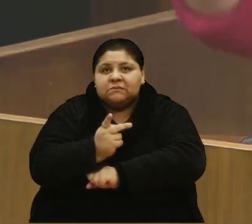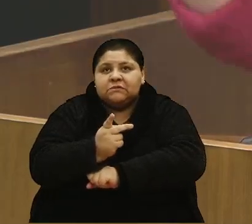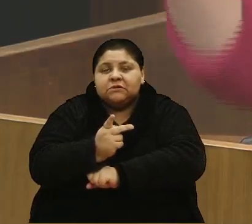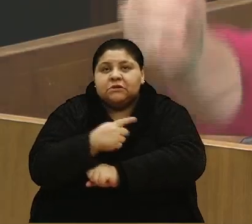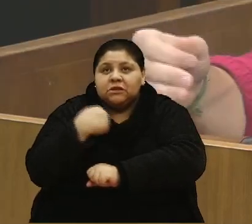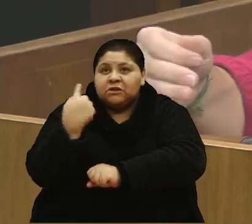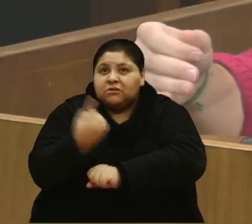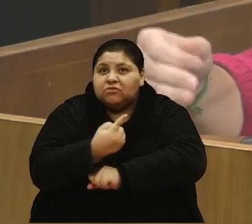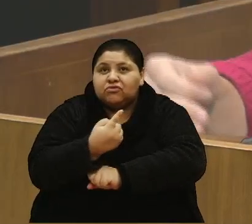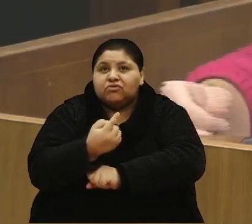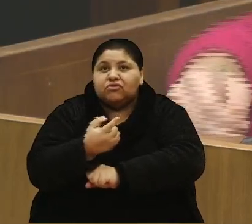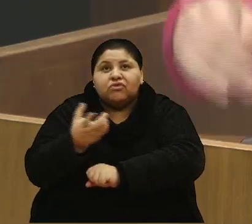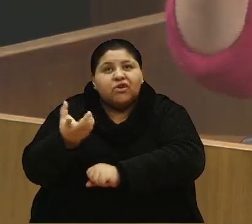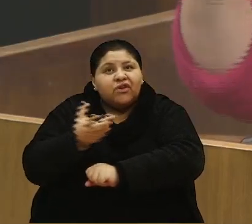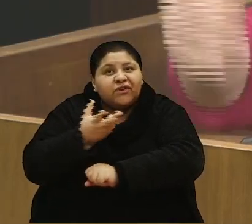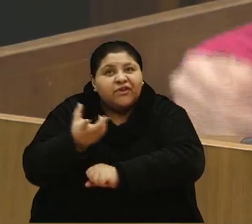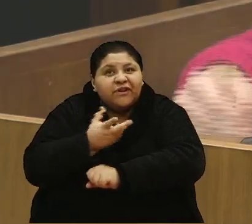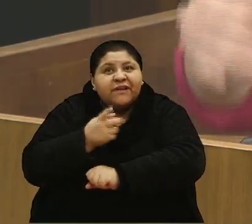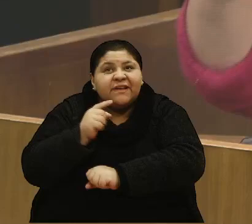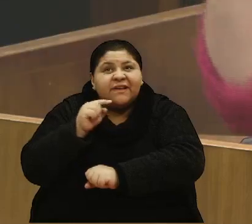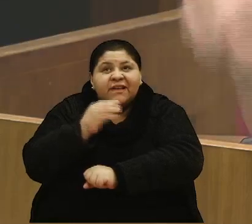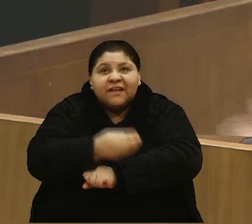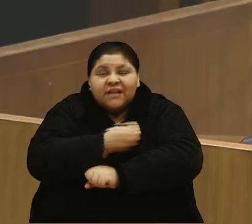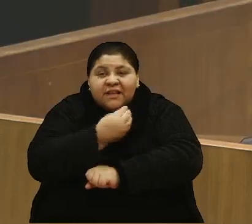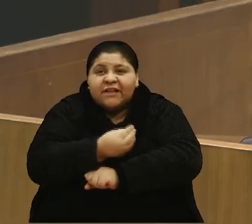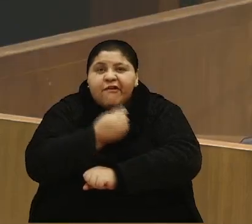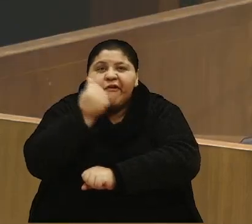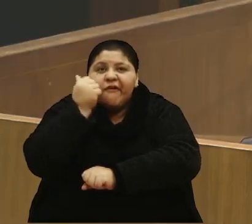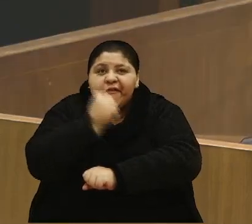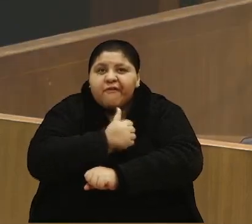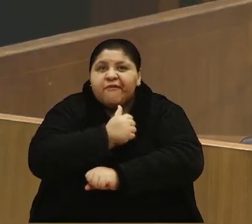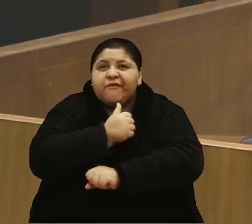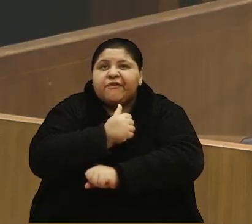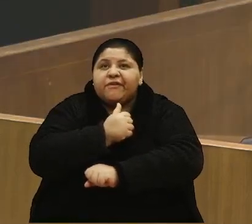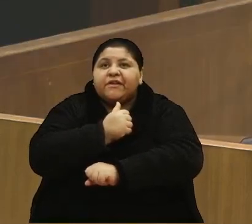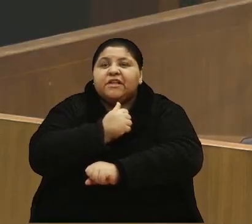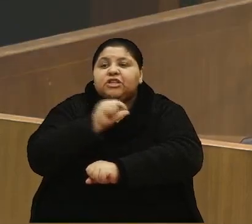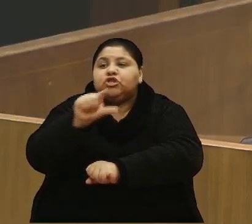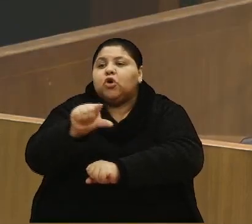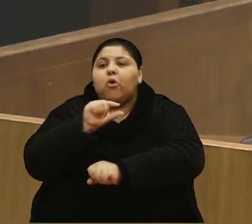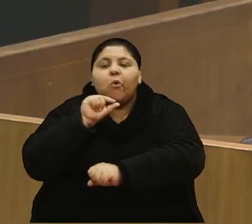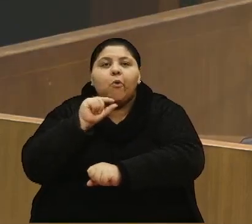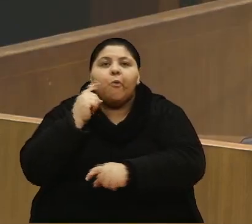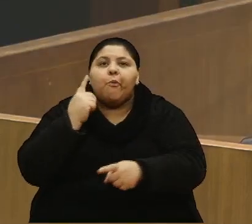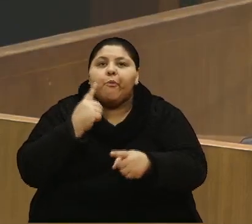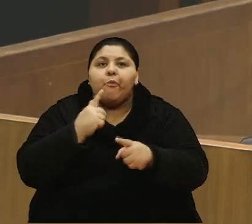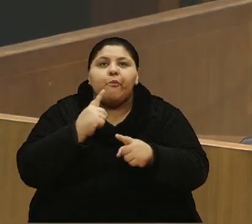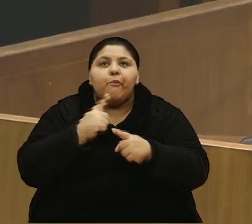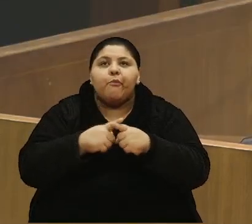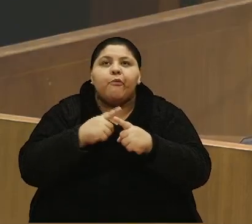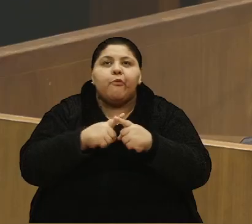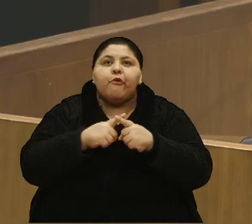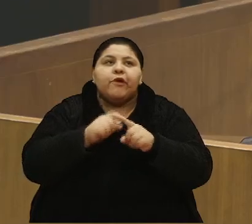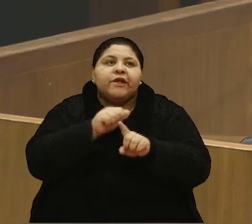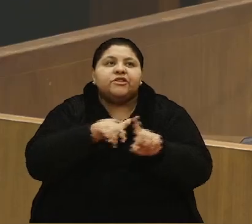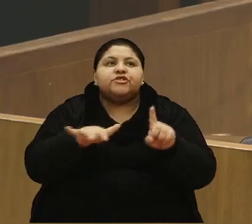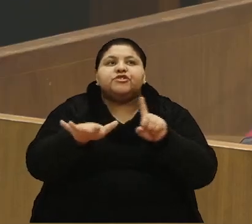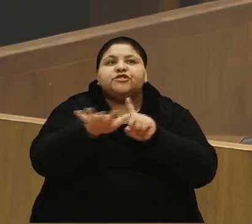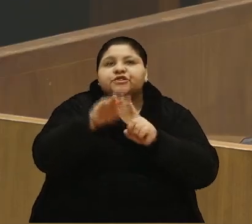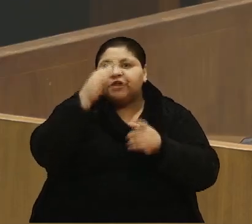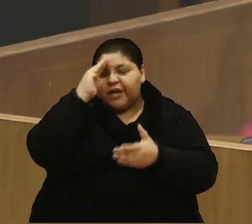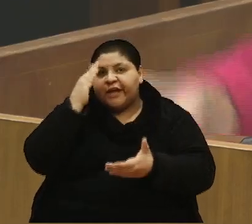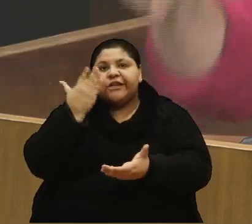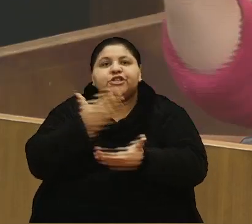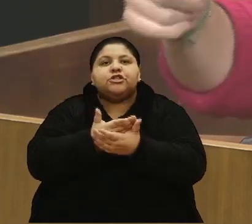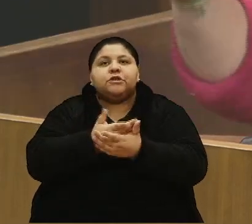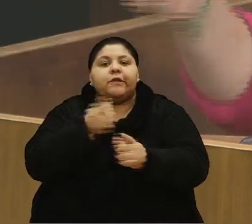Nós não queremos que a vida das mulheres seja definida por algo que a sociedade acredita que deve ser imposto a